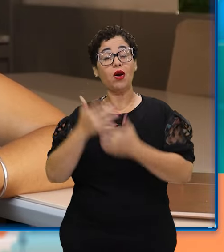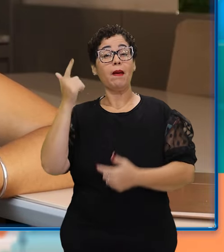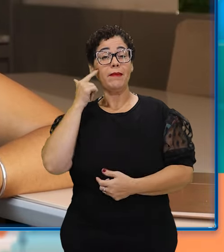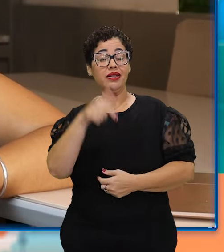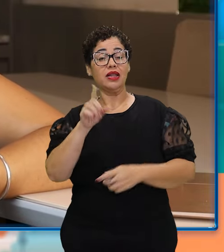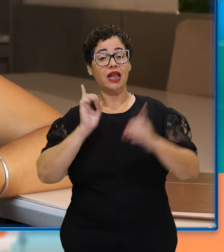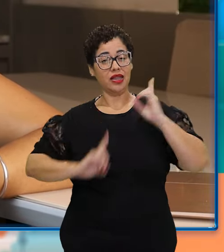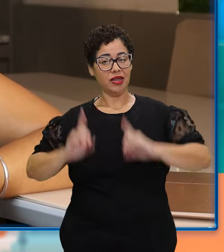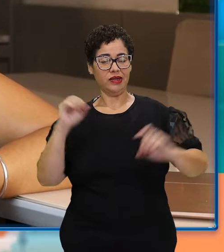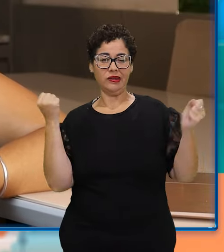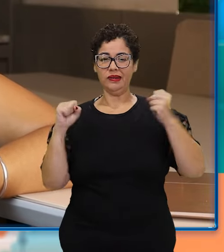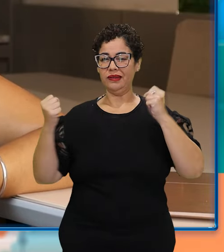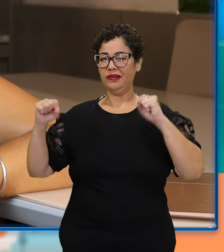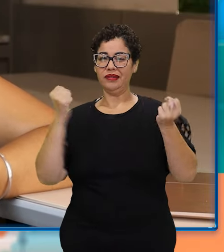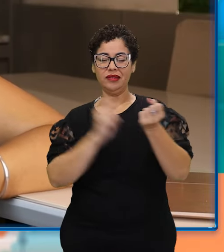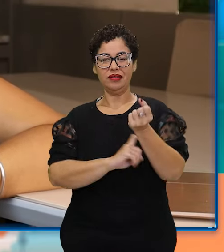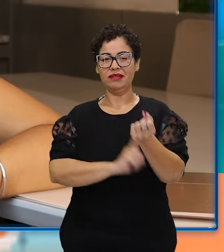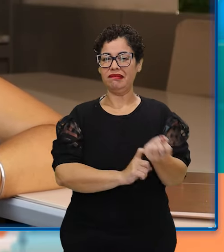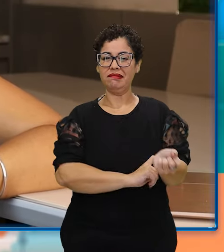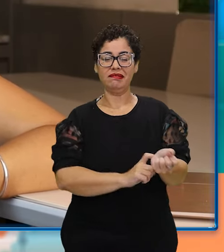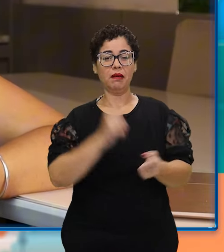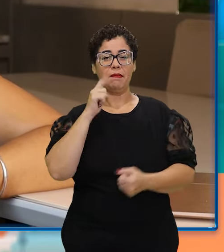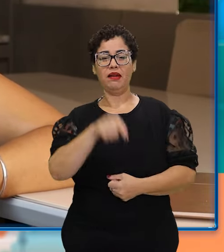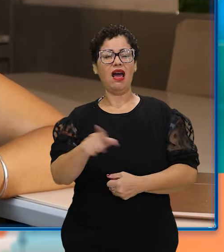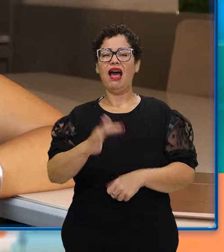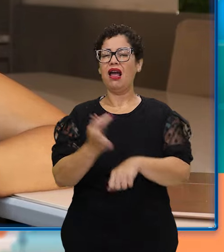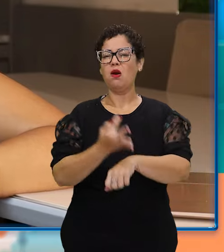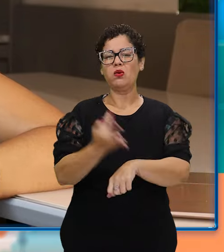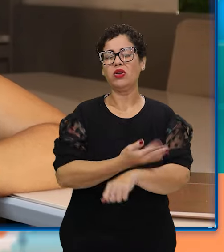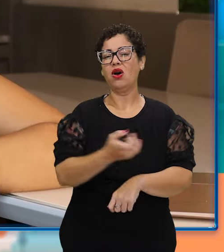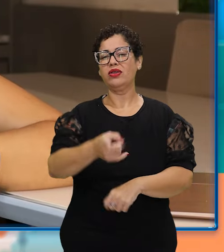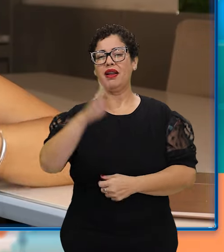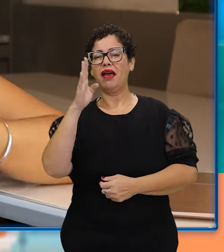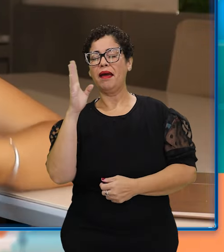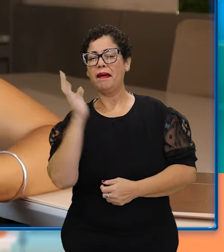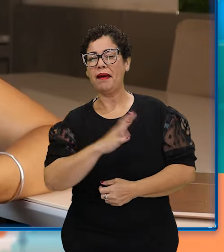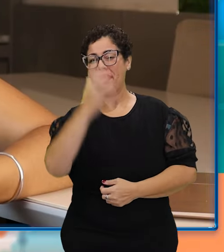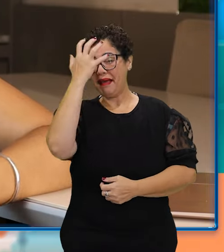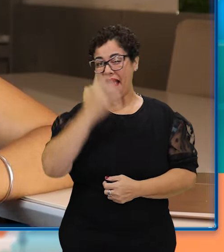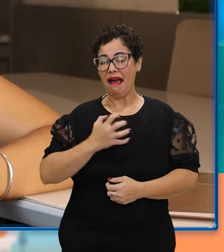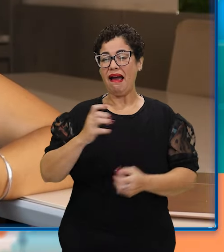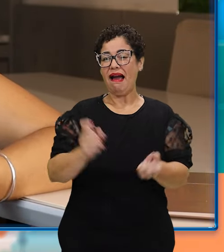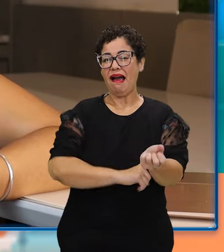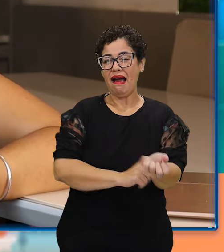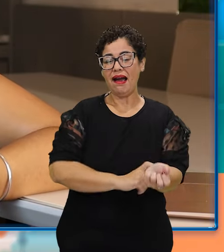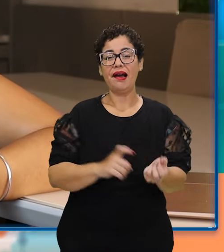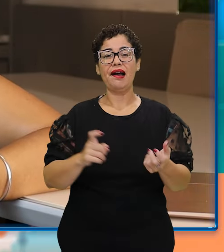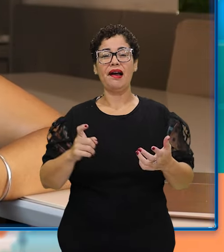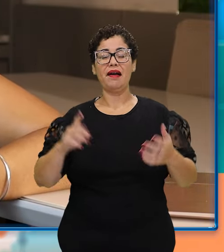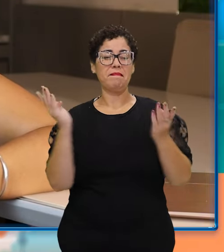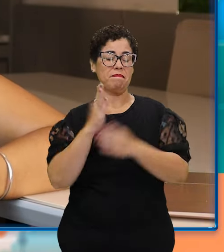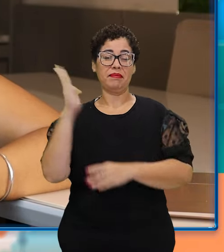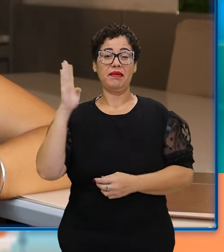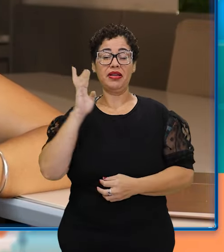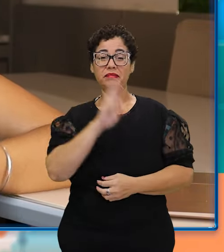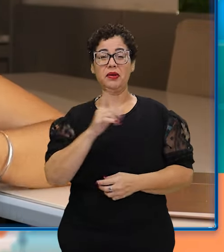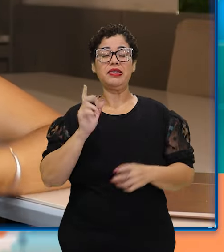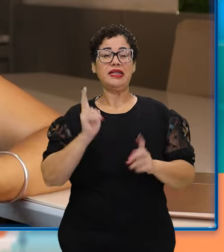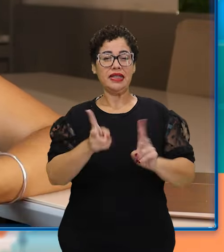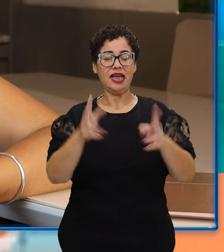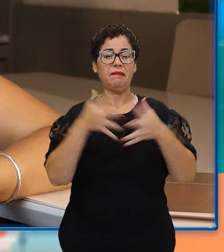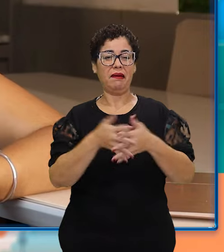crianças deprimidas, elas acabam sendo confundidas com crianças raivosas, que querem chamar a atenção, que são reativas, que entram em